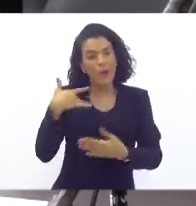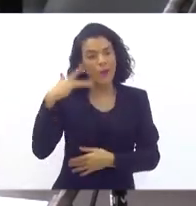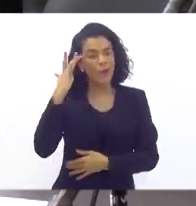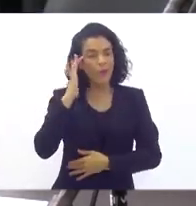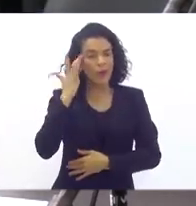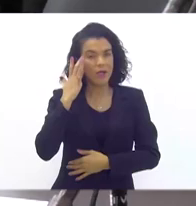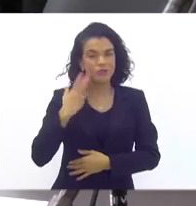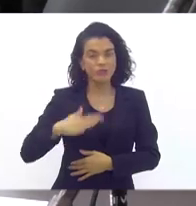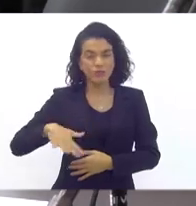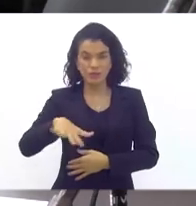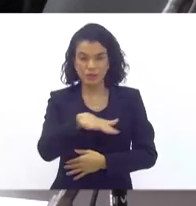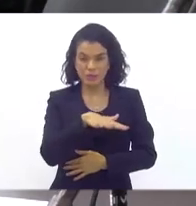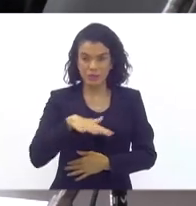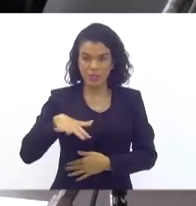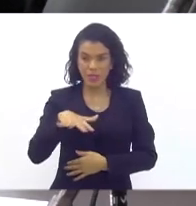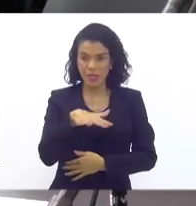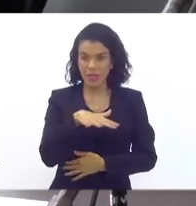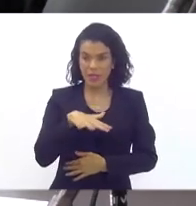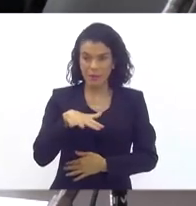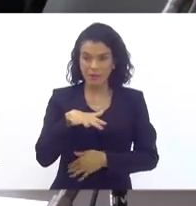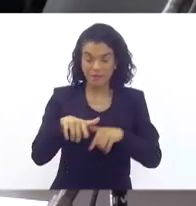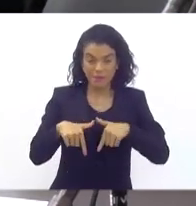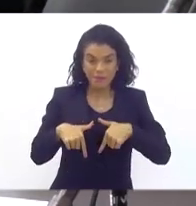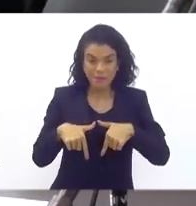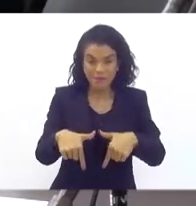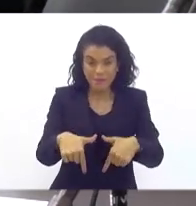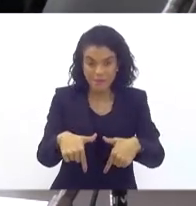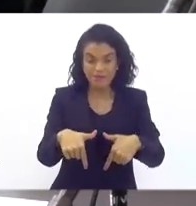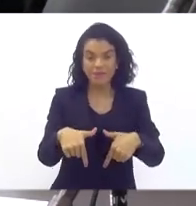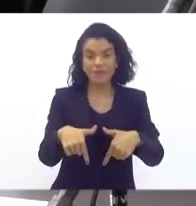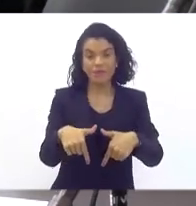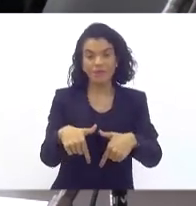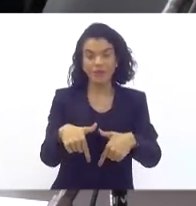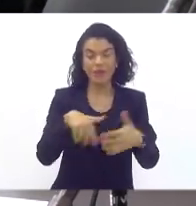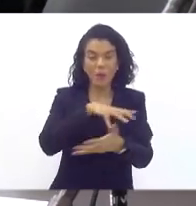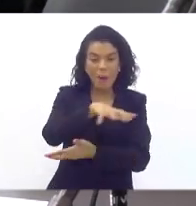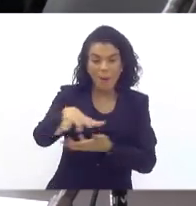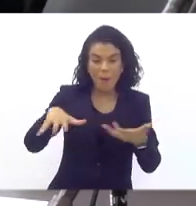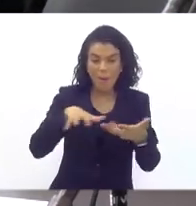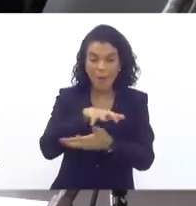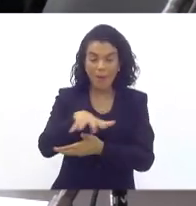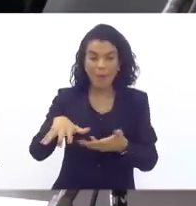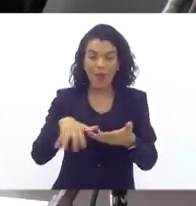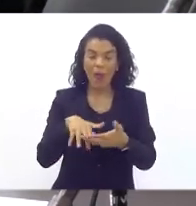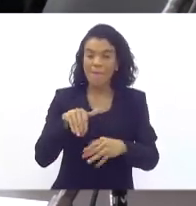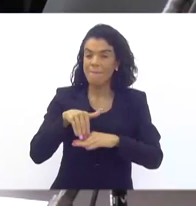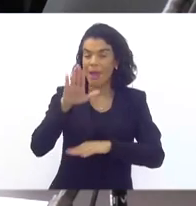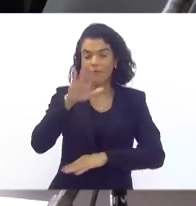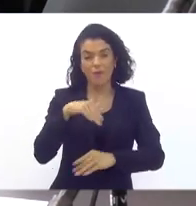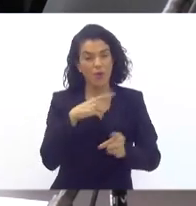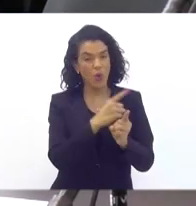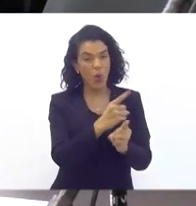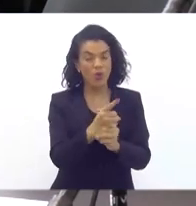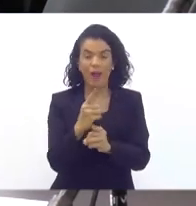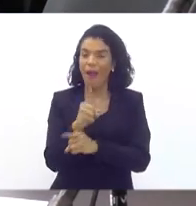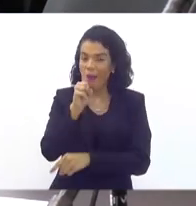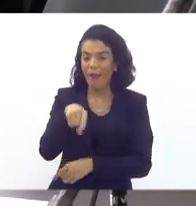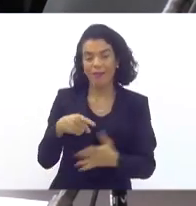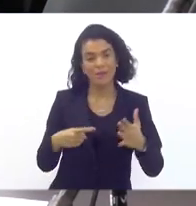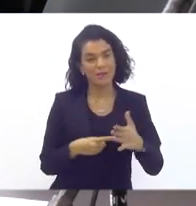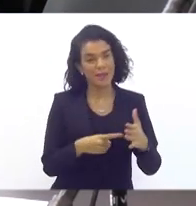área dessa ação de desorde urbana é o que mais nós vamos encontrar de denúncia